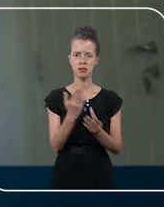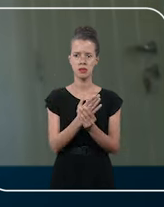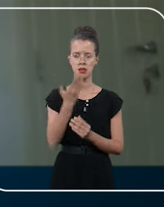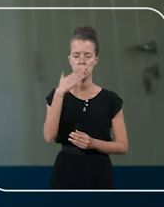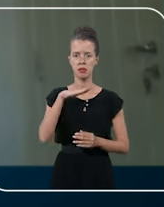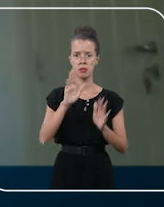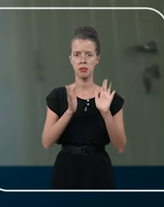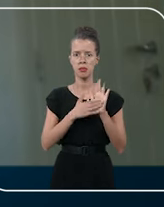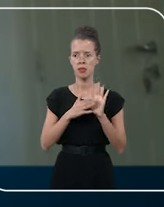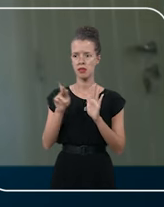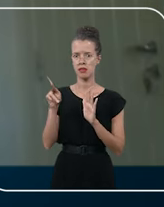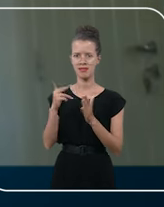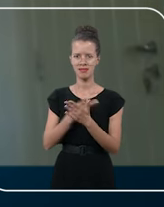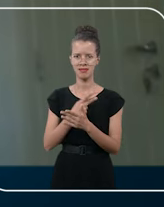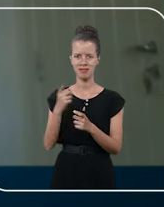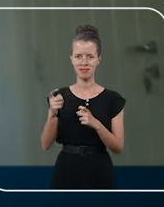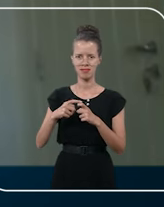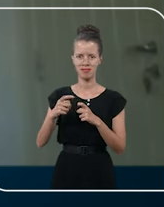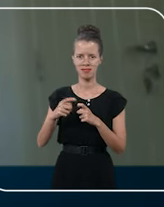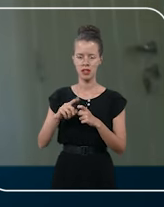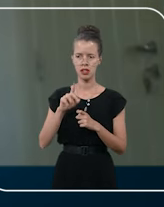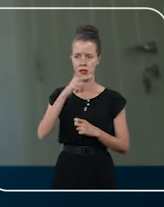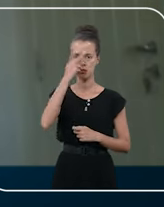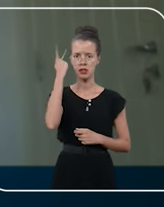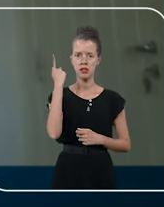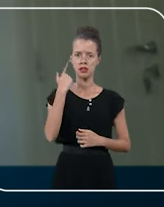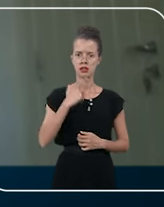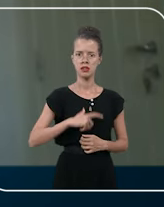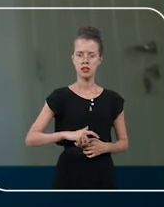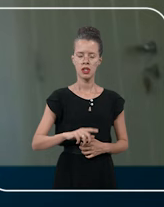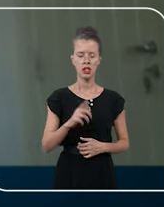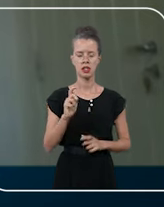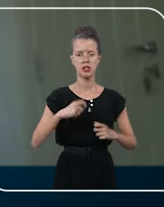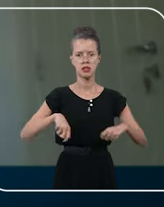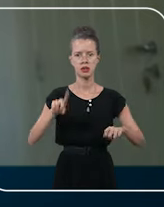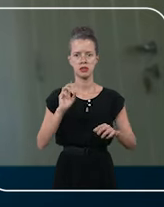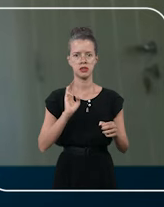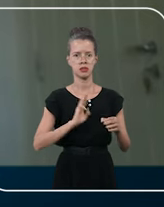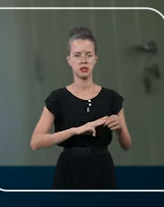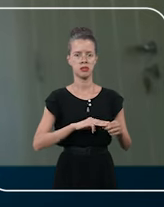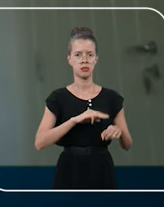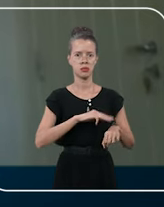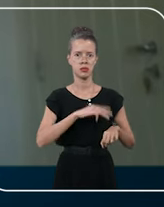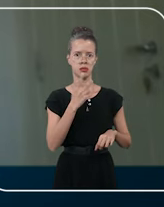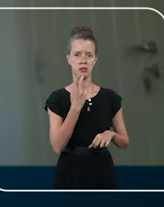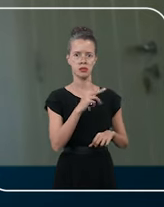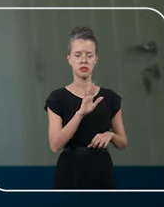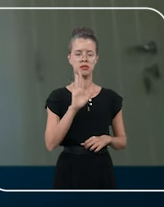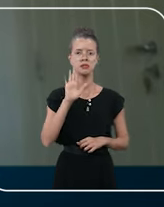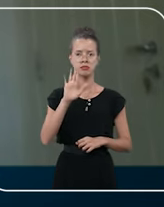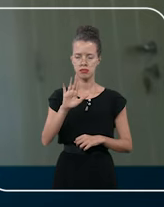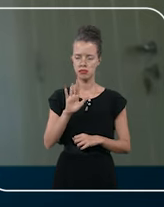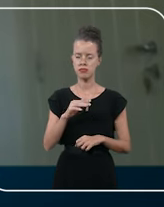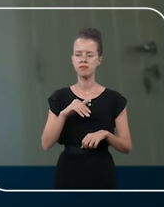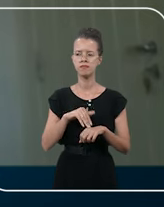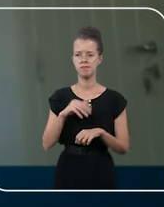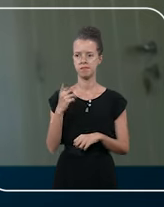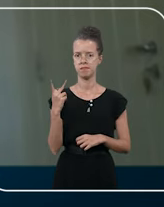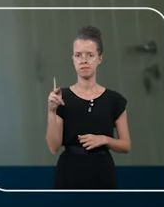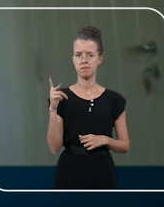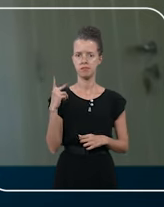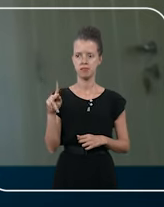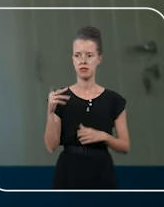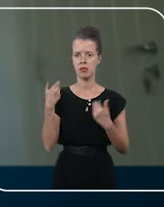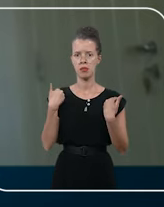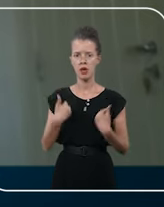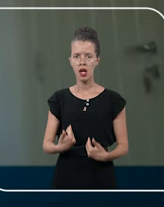pessoa, ela não precisa, comprovar a culpa do município. Porém, a culpa, né, do médico, a conduta, o dano